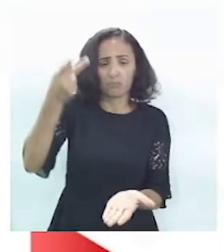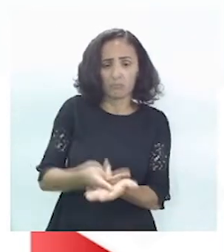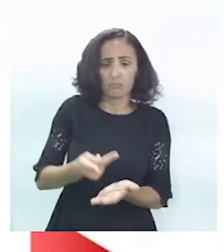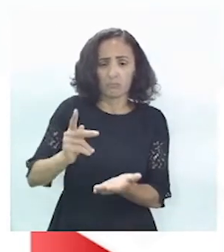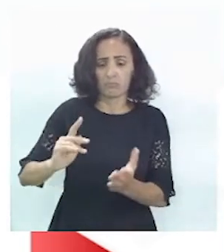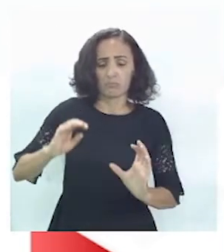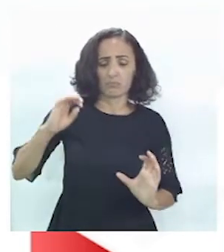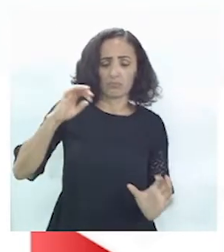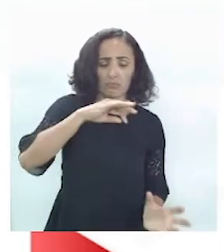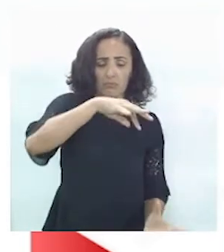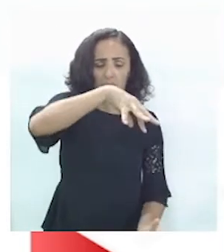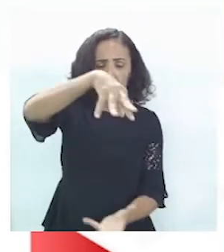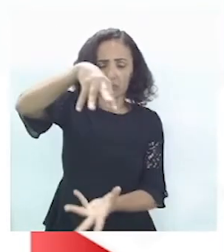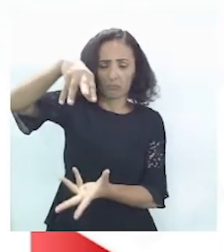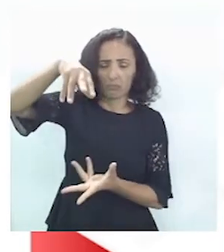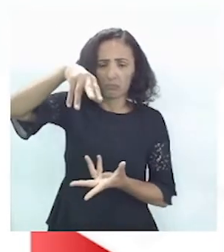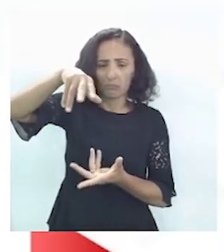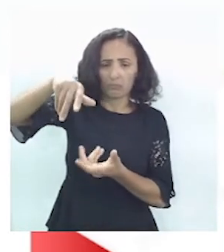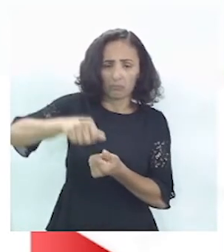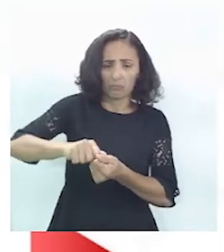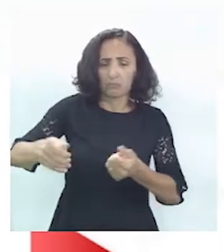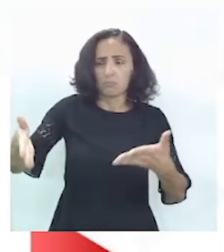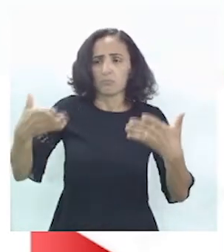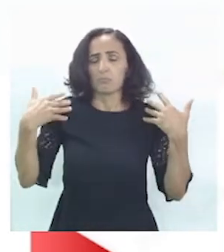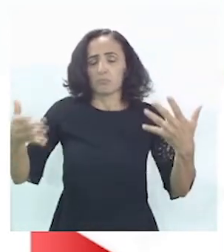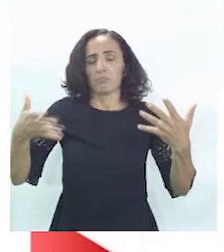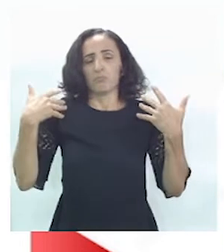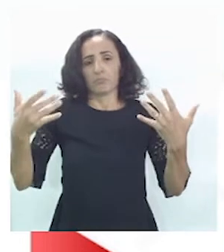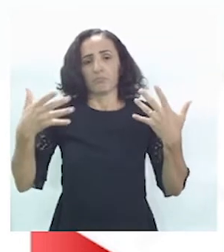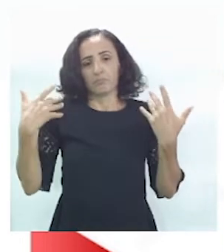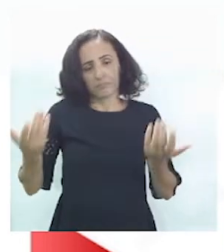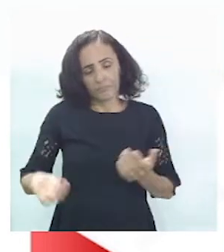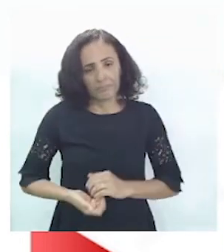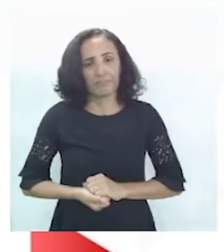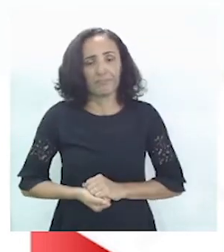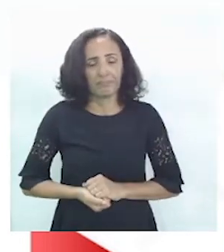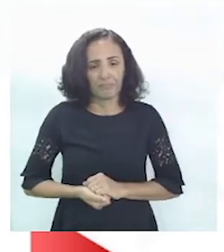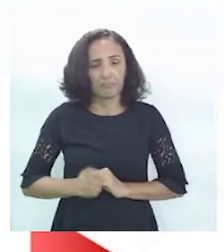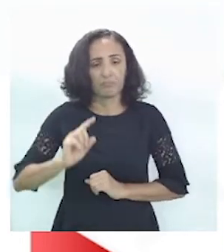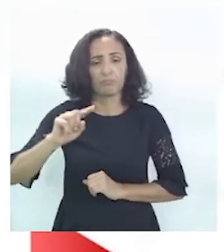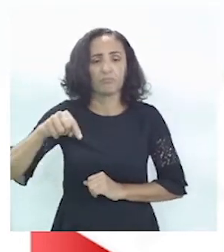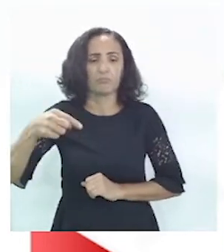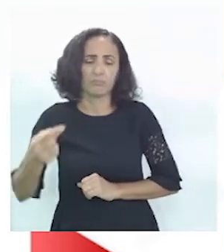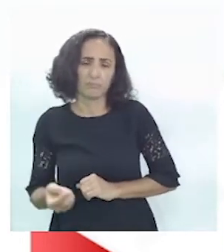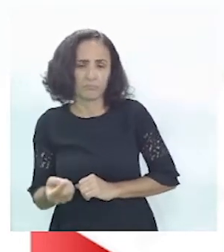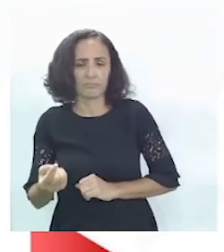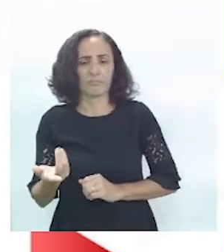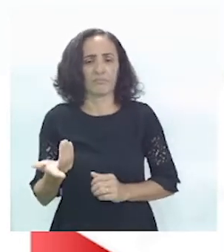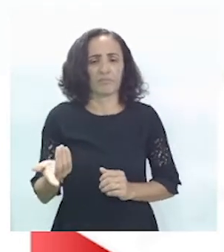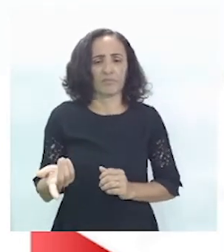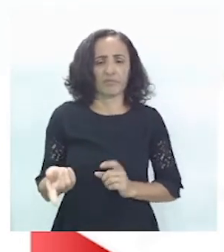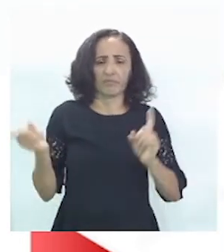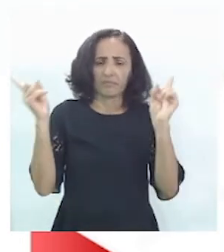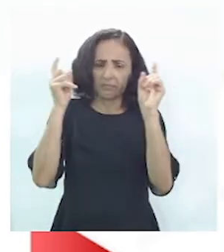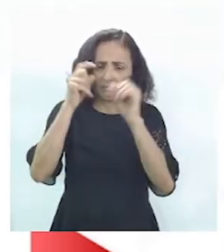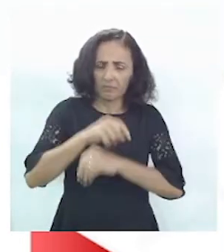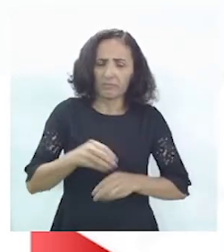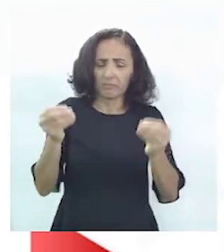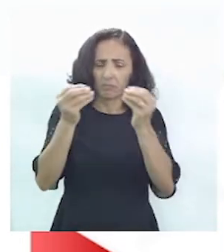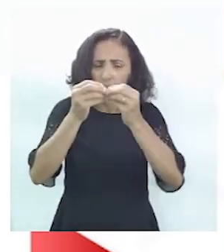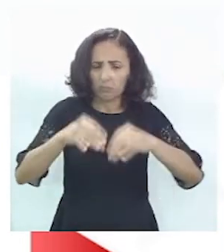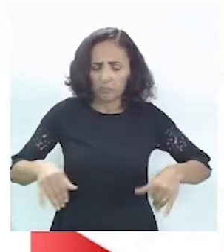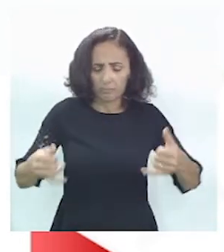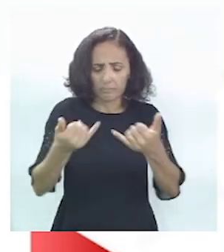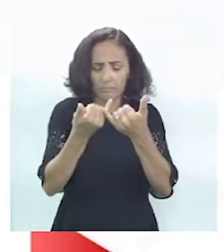do aumento do aquecimento global. Outra desvantagem é que o custo final desse tipo de